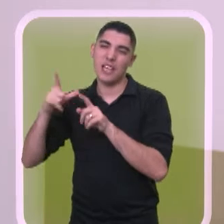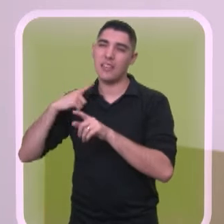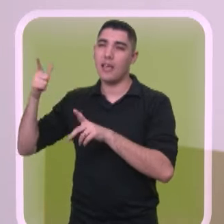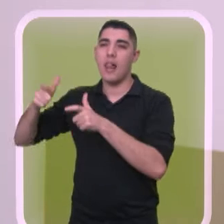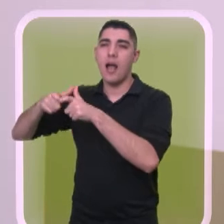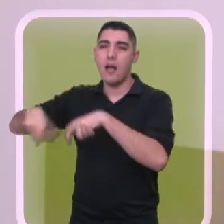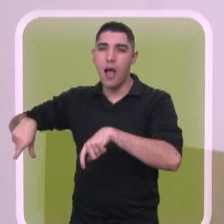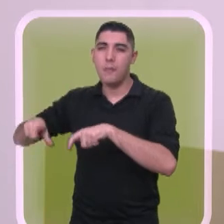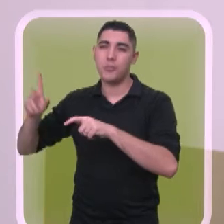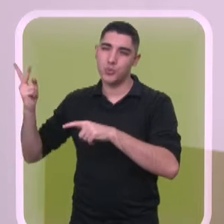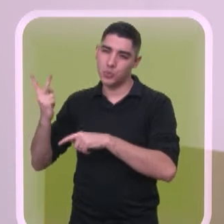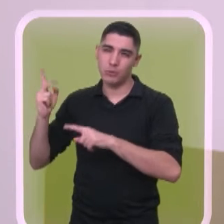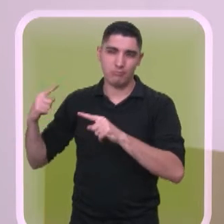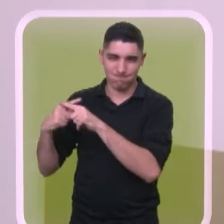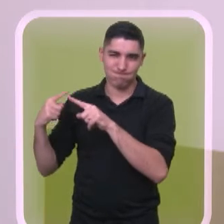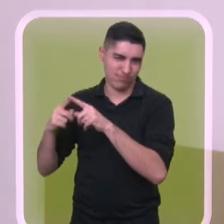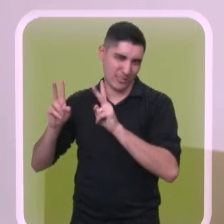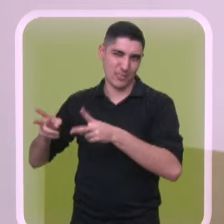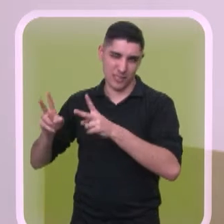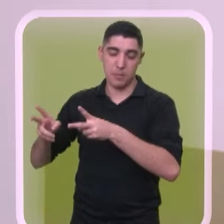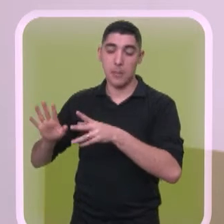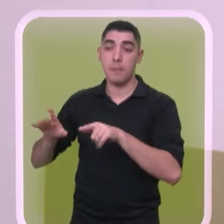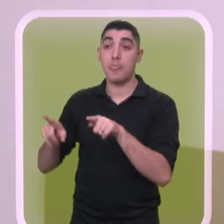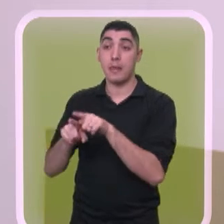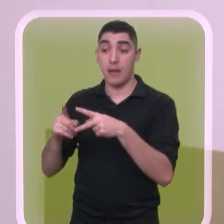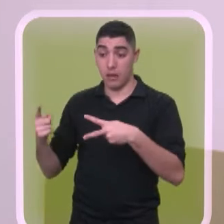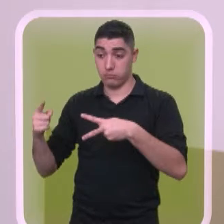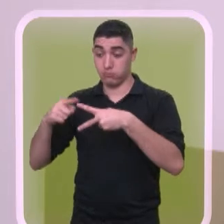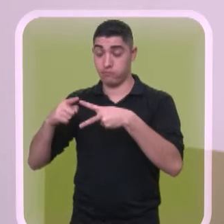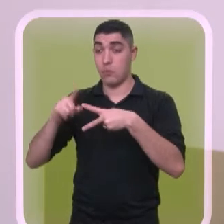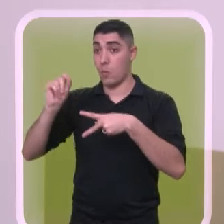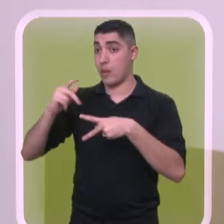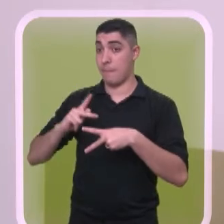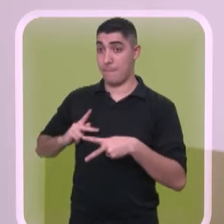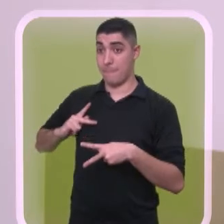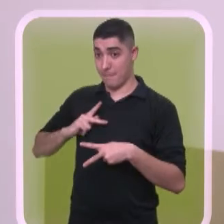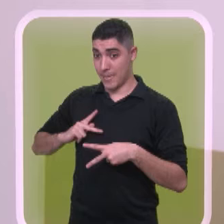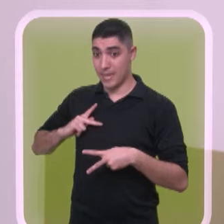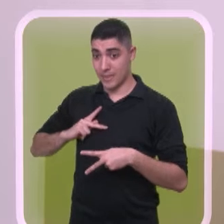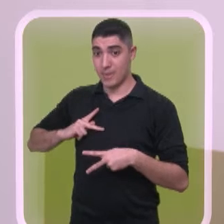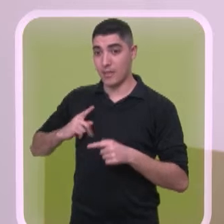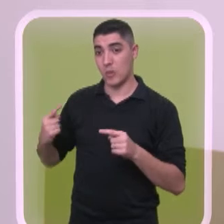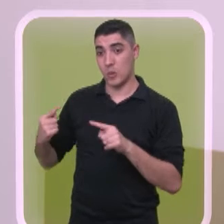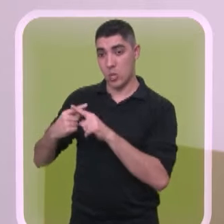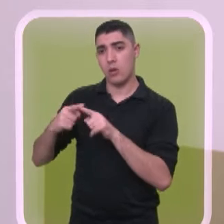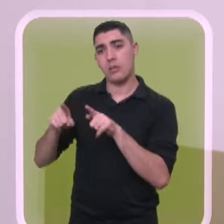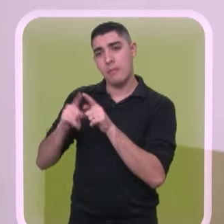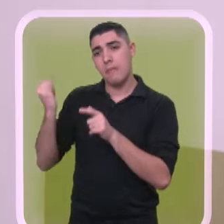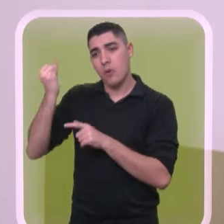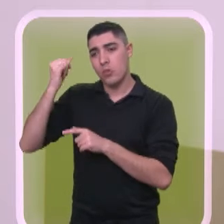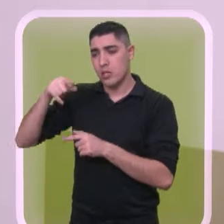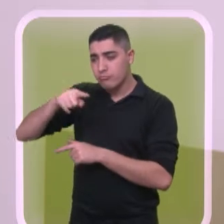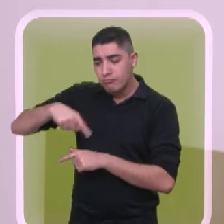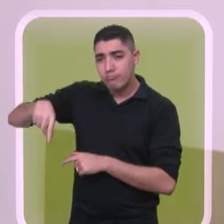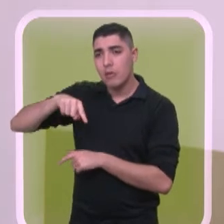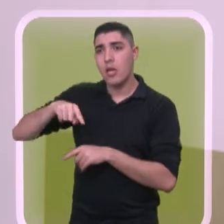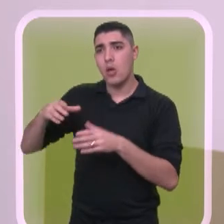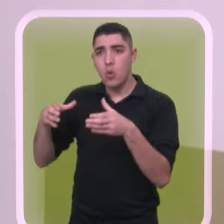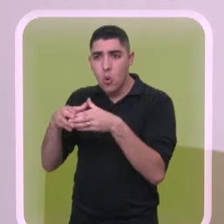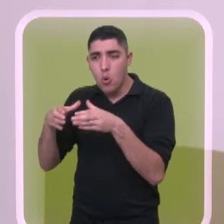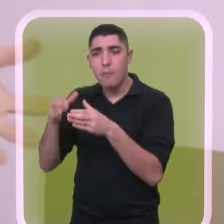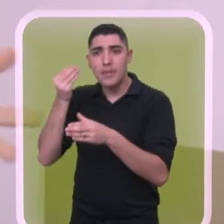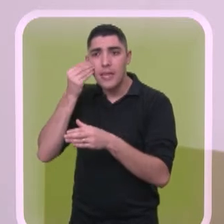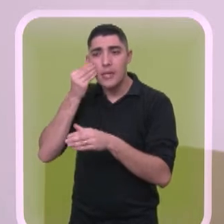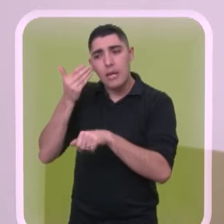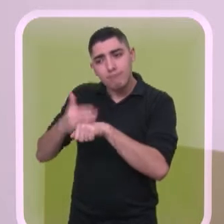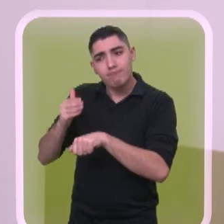outros esportes também. E aí tem esse jogo contra o Pinda. Serve para também rodar um pouco o elenco, dar mais tempo de